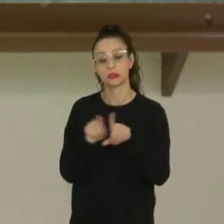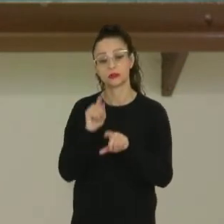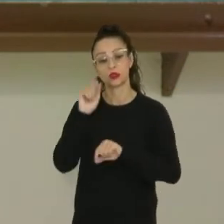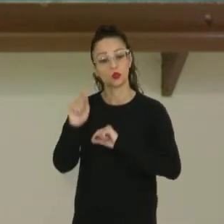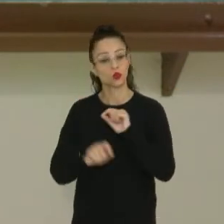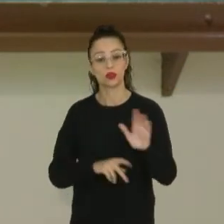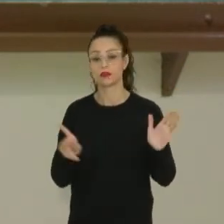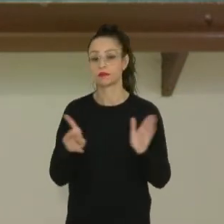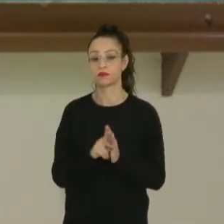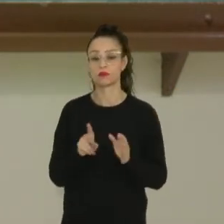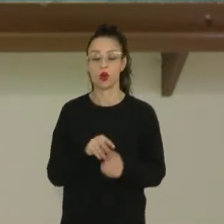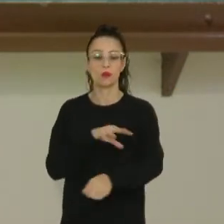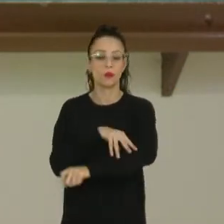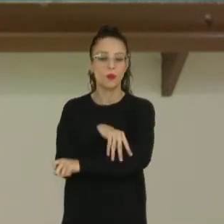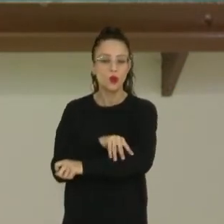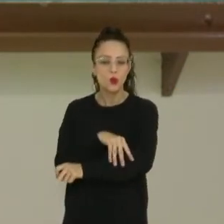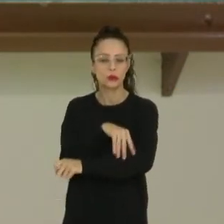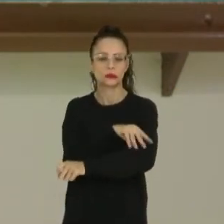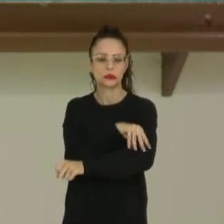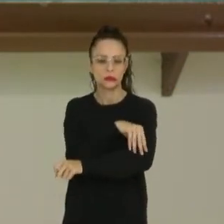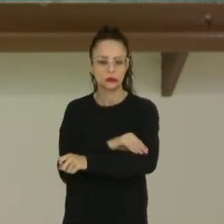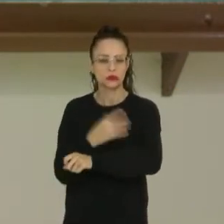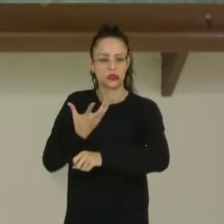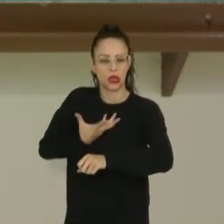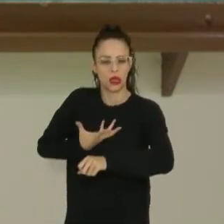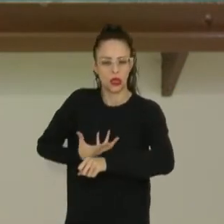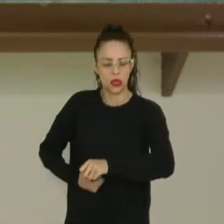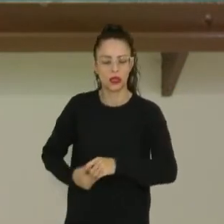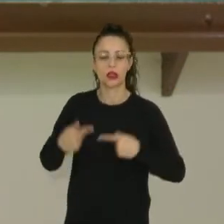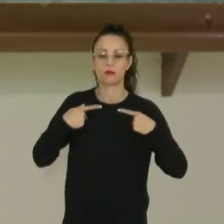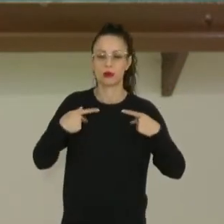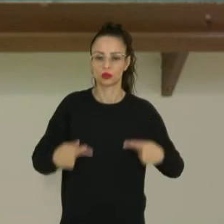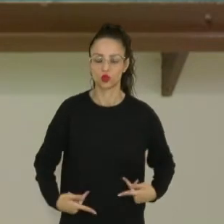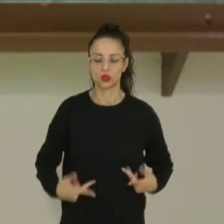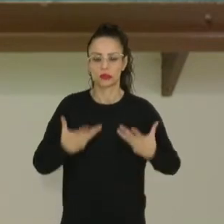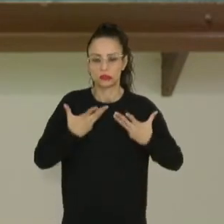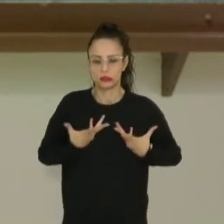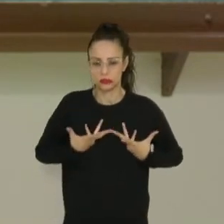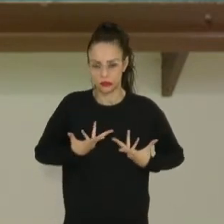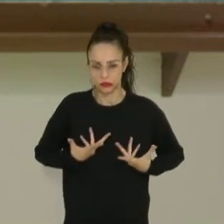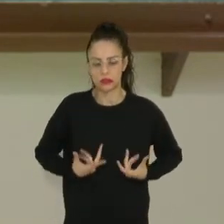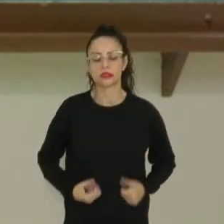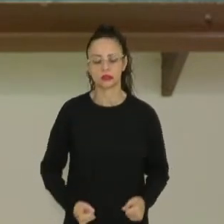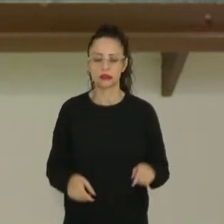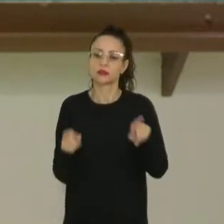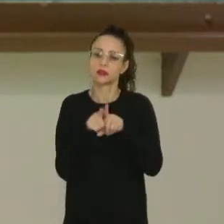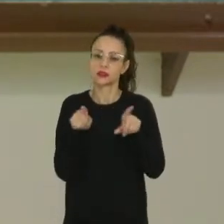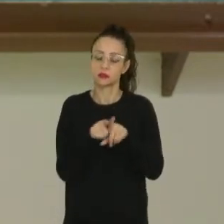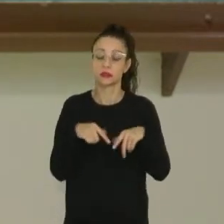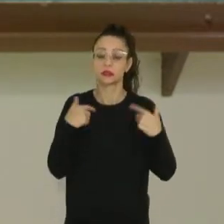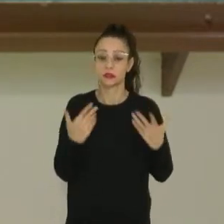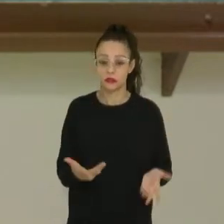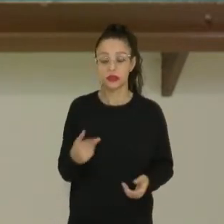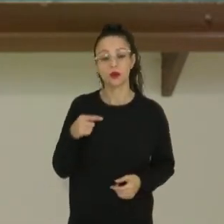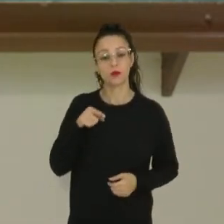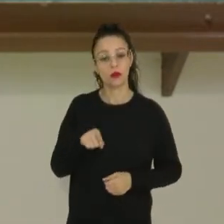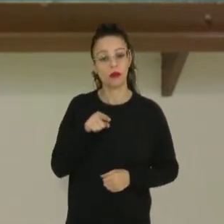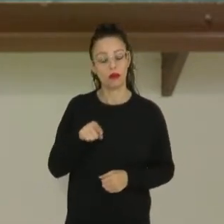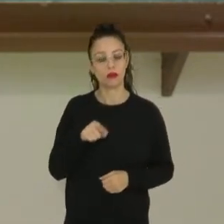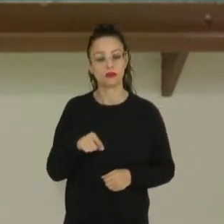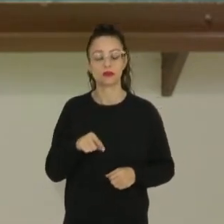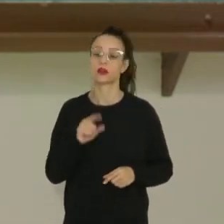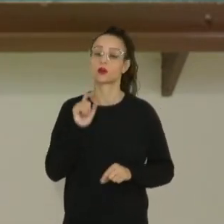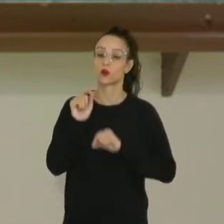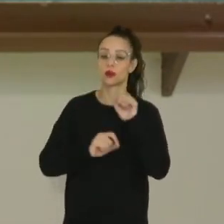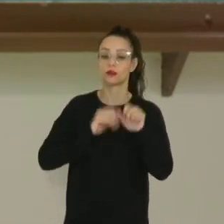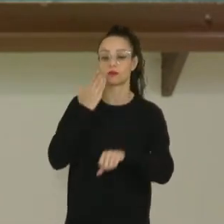tensões musculares, né? As tensões posturais, aquele cansaço. Então, a atividade de conscientização